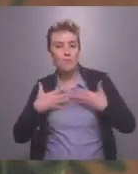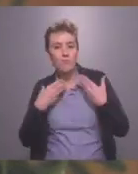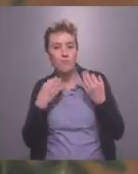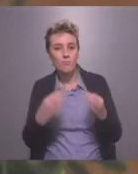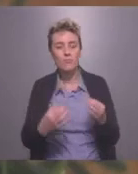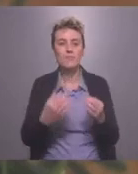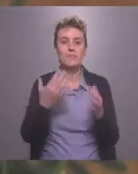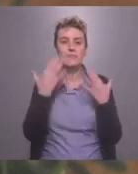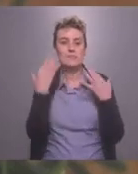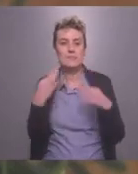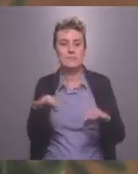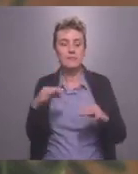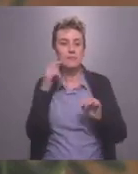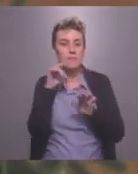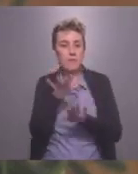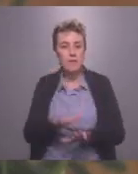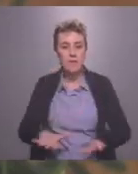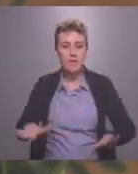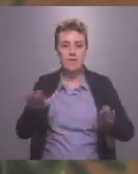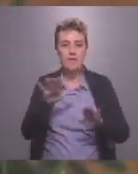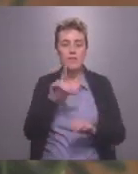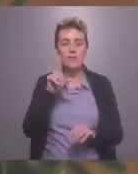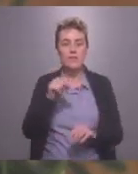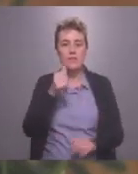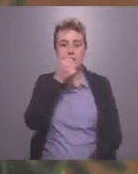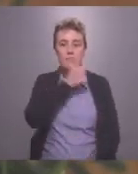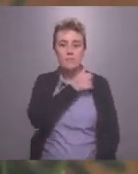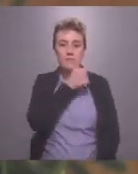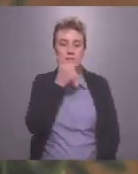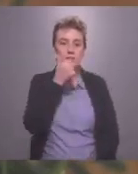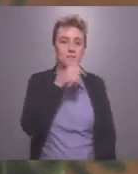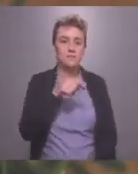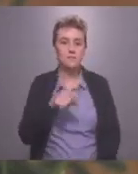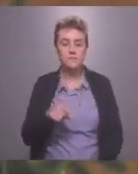humildade, mansidão e paciência.